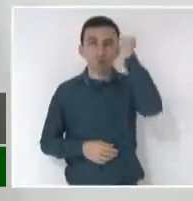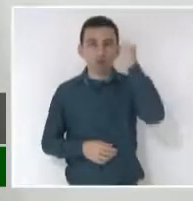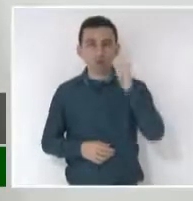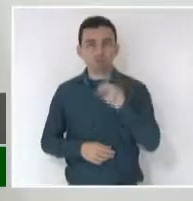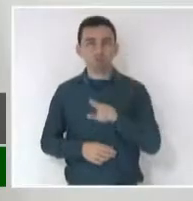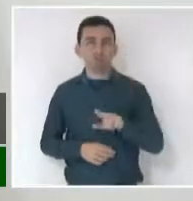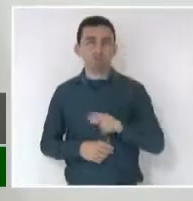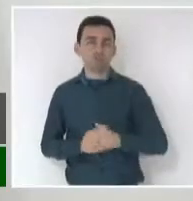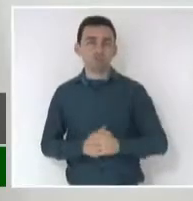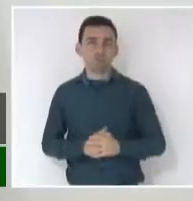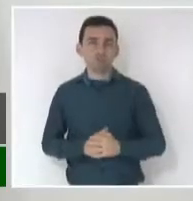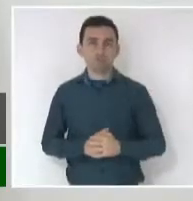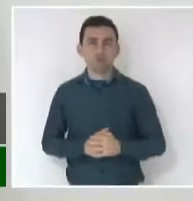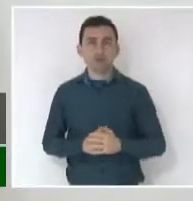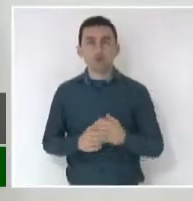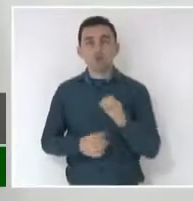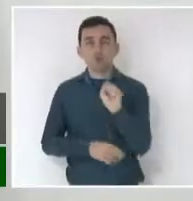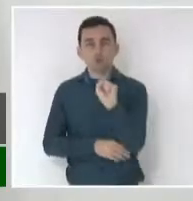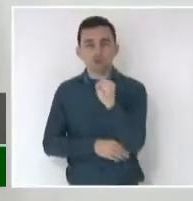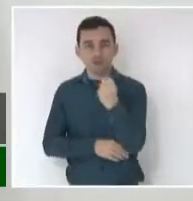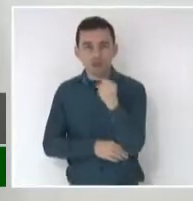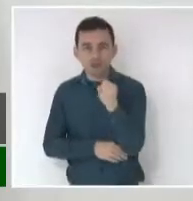A oitava jornada